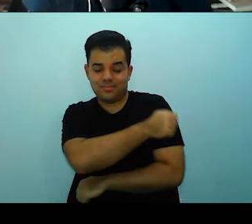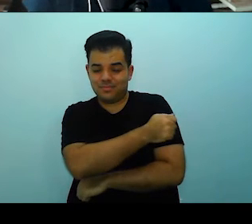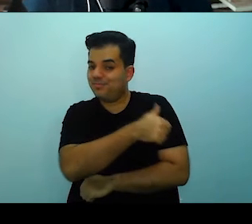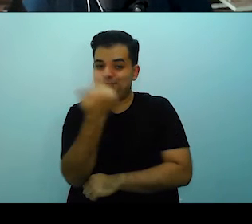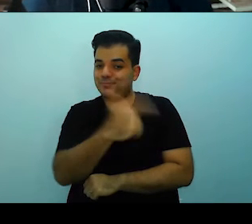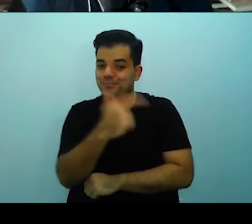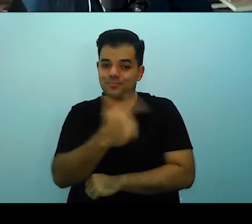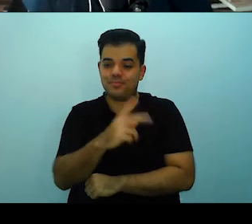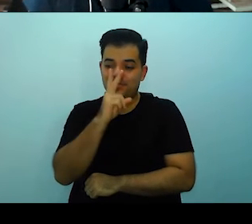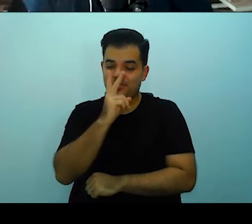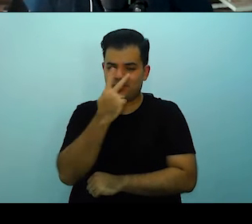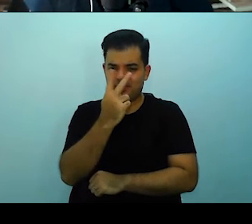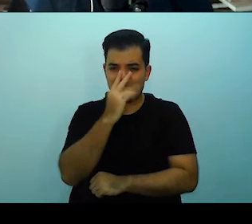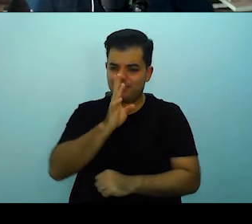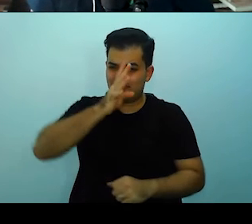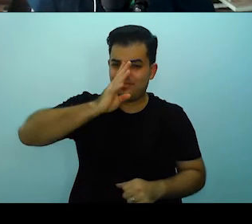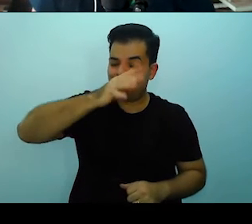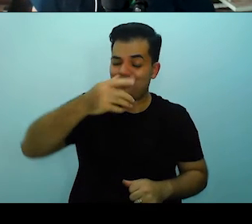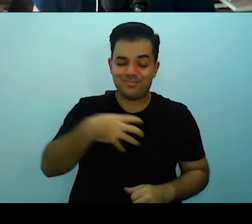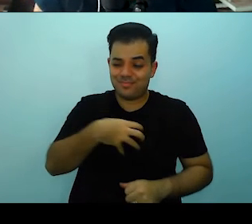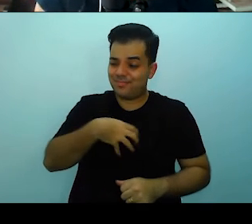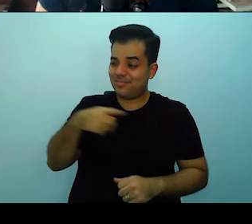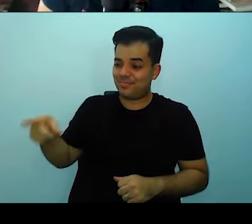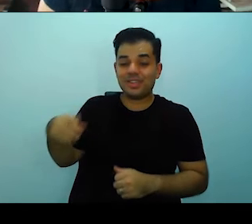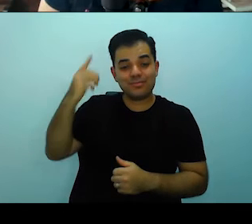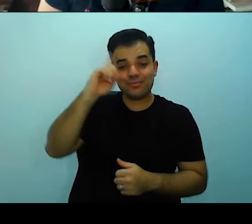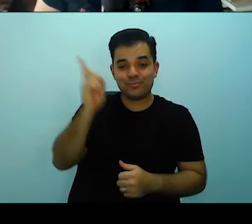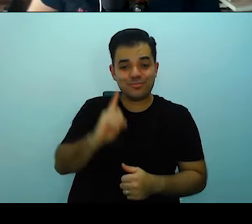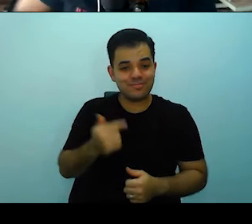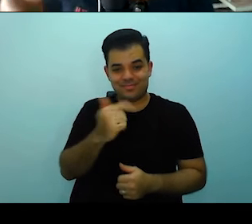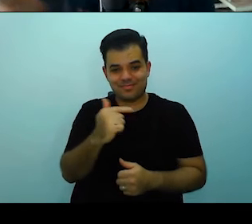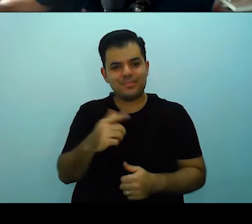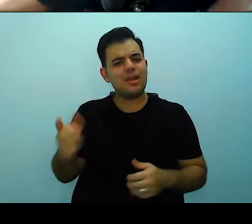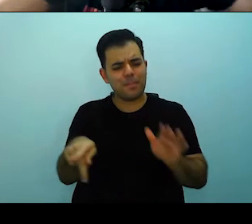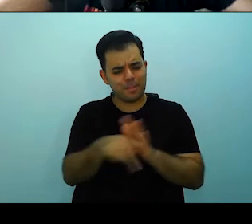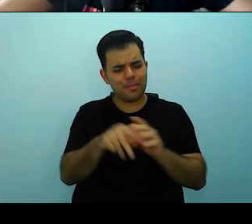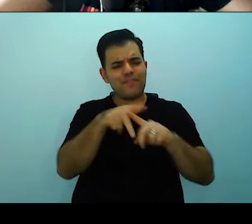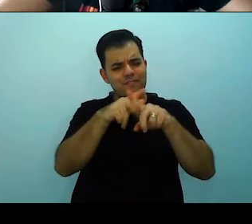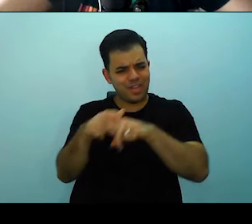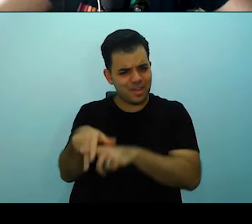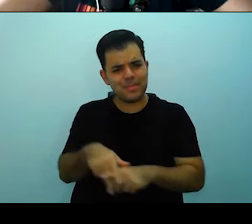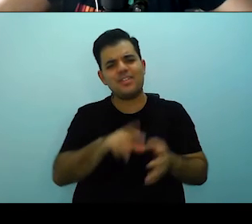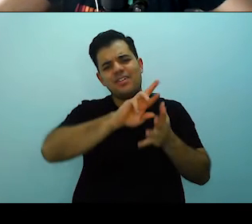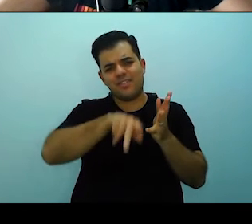não só na questão da didática em termos de conteúdo, mas desde a organização das ferramentas, né?